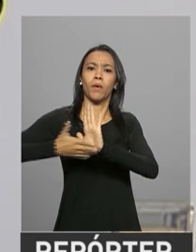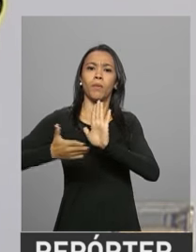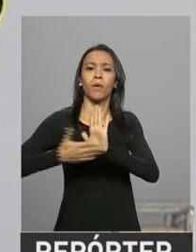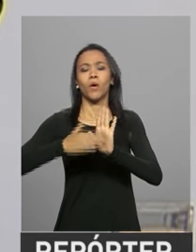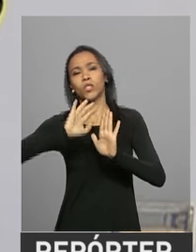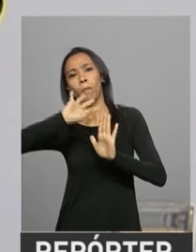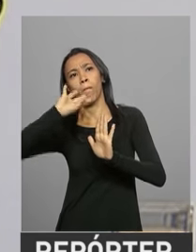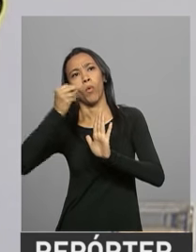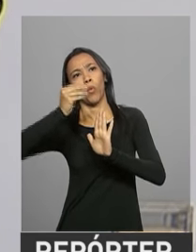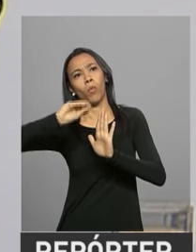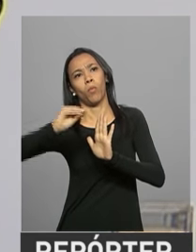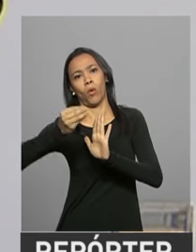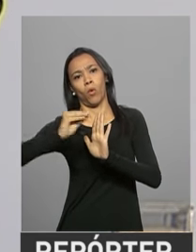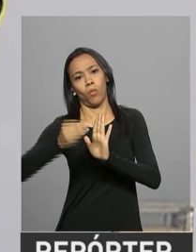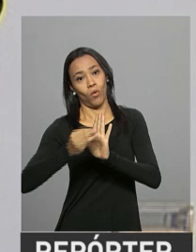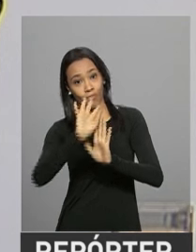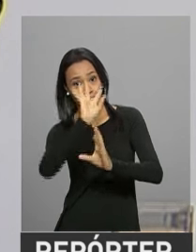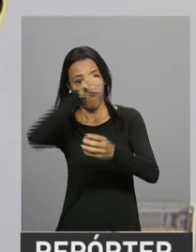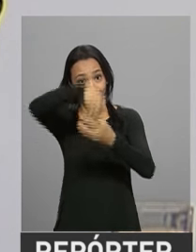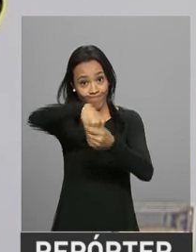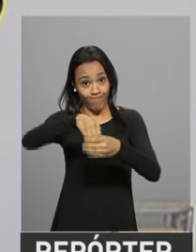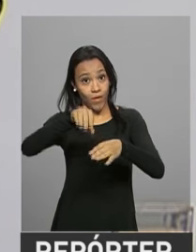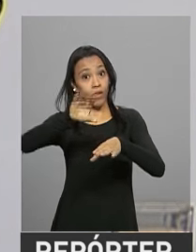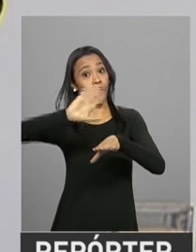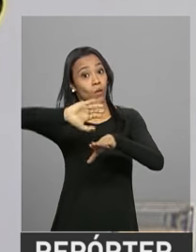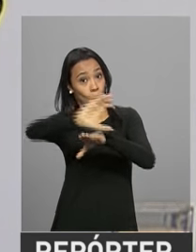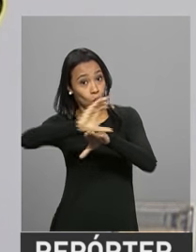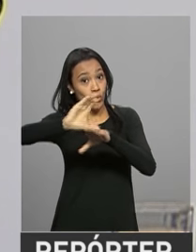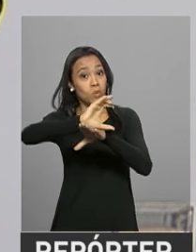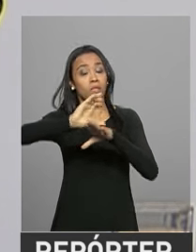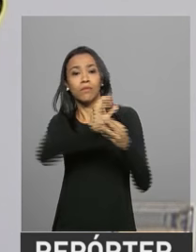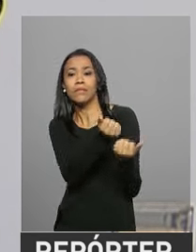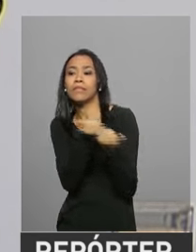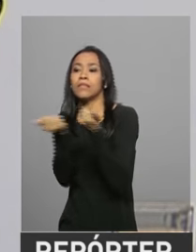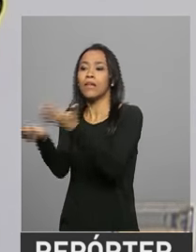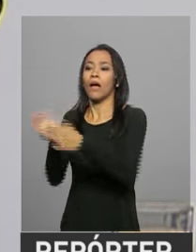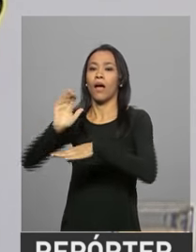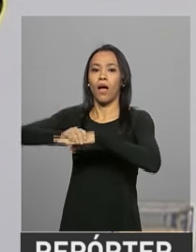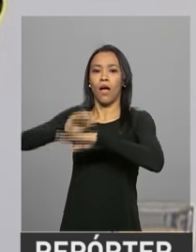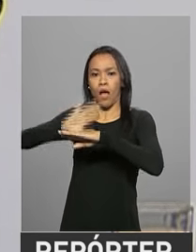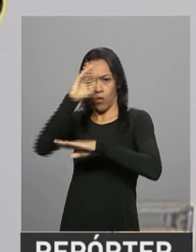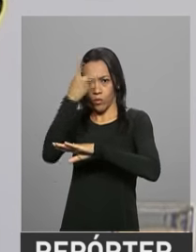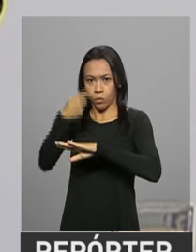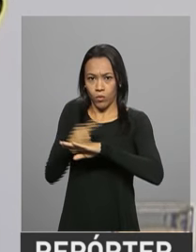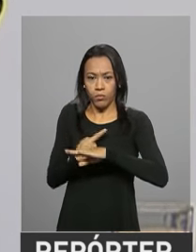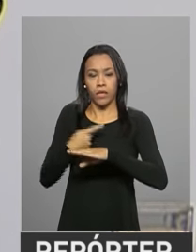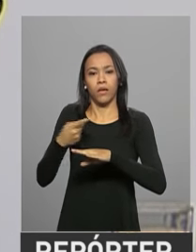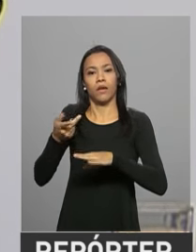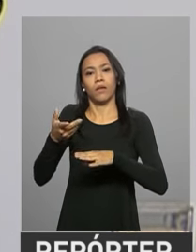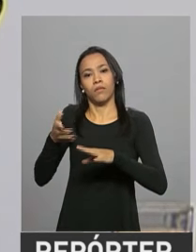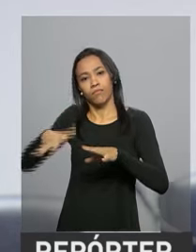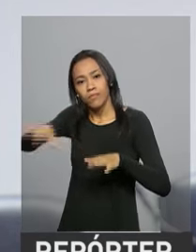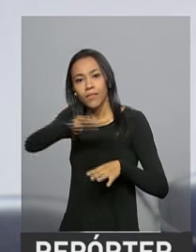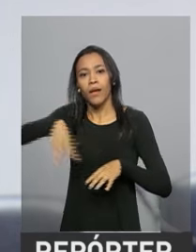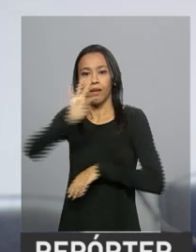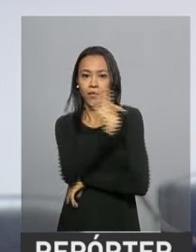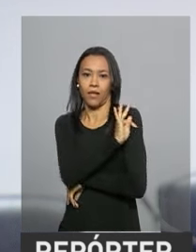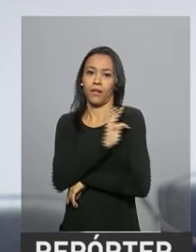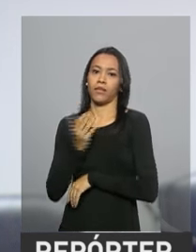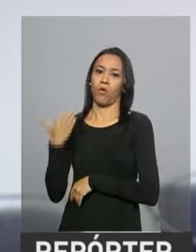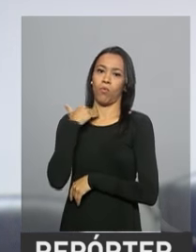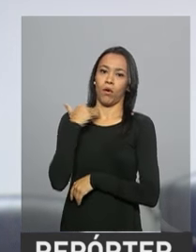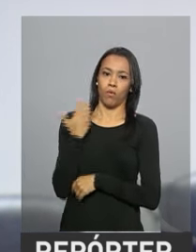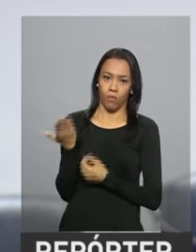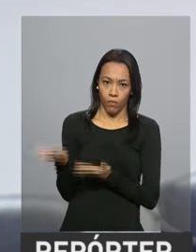colocado em na Constituição a autonomia técnica decisória do Banco Central Henrique